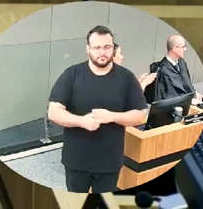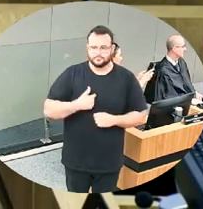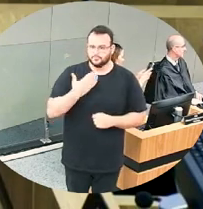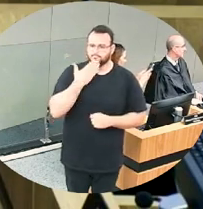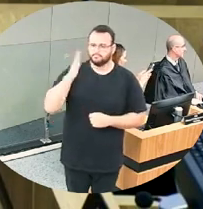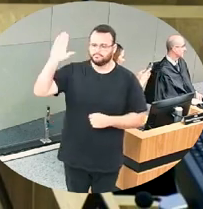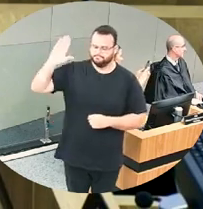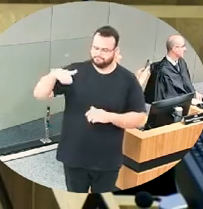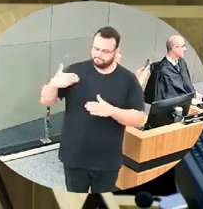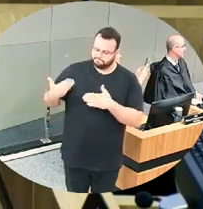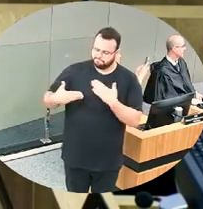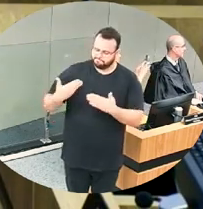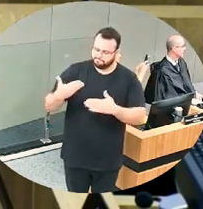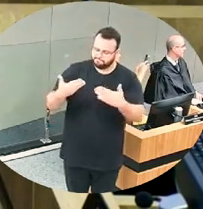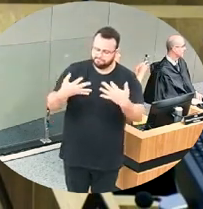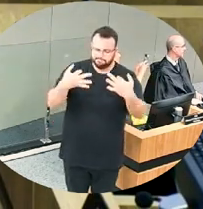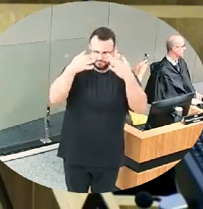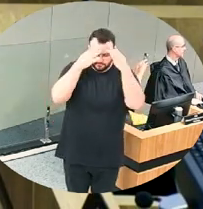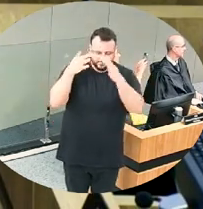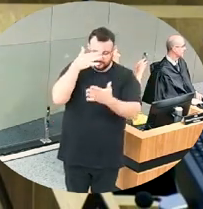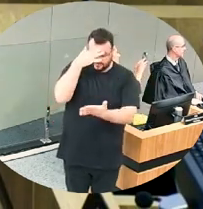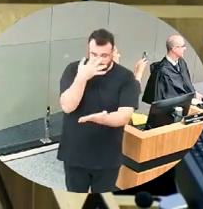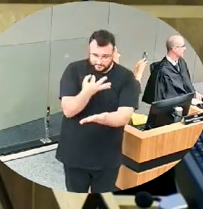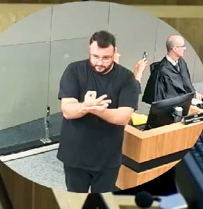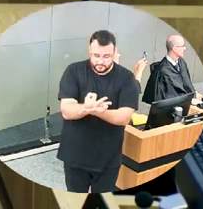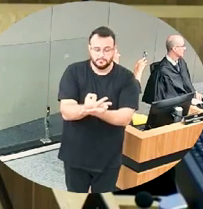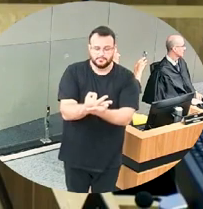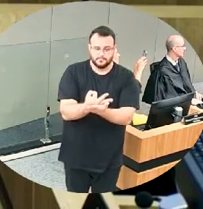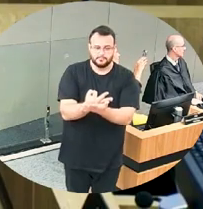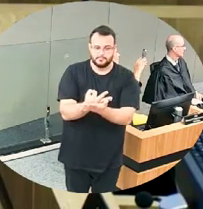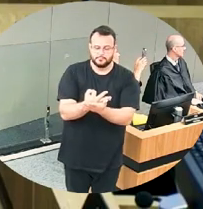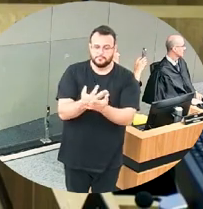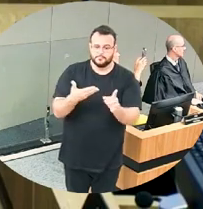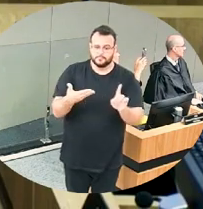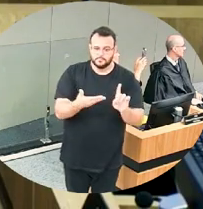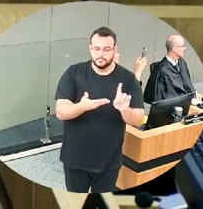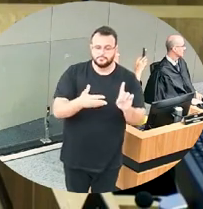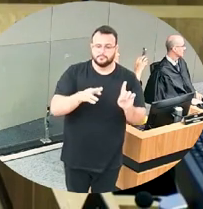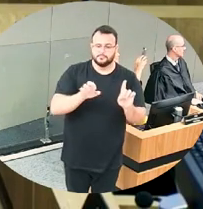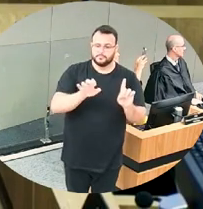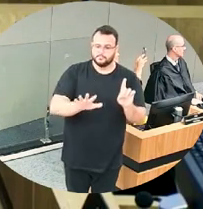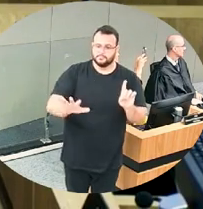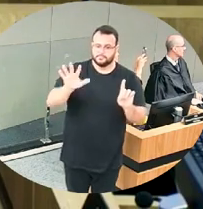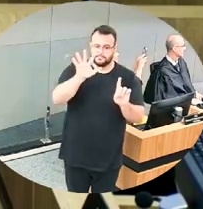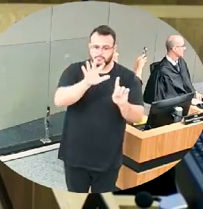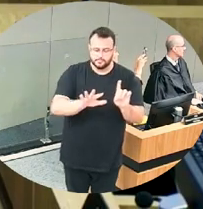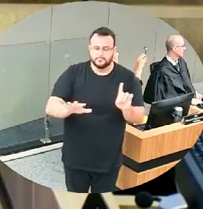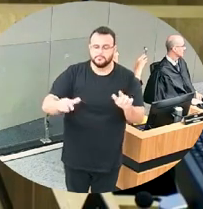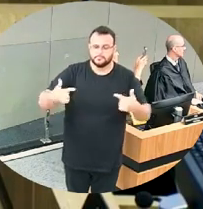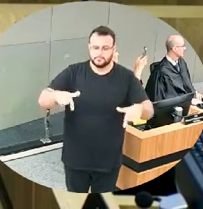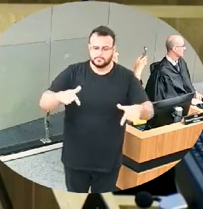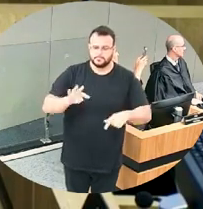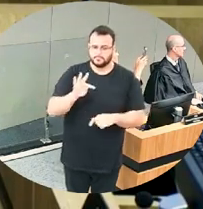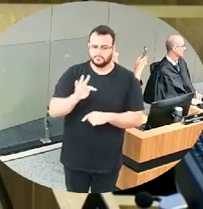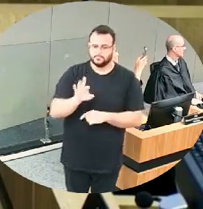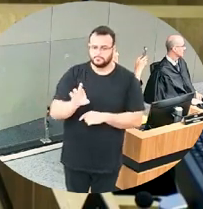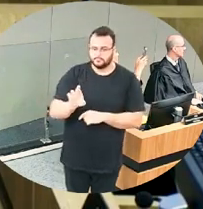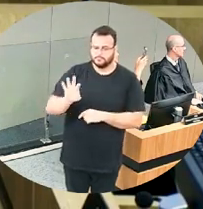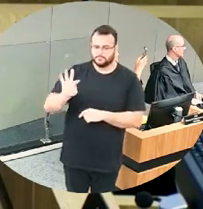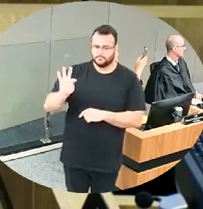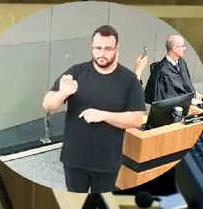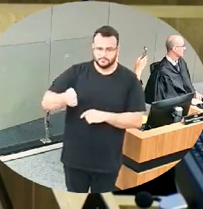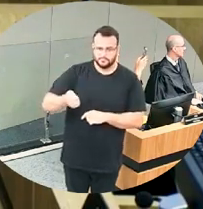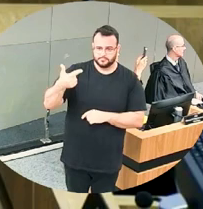prometo desempenhar bem e fielmente os deveres do cargo de corregedor regional do Tribunal Regional do Trabalho da